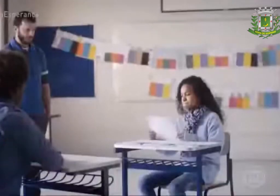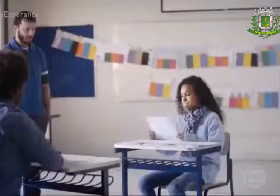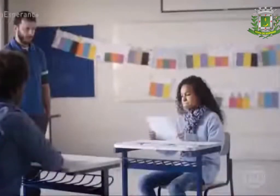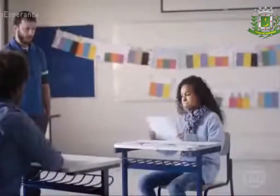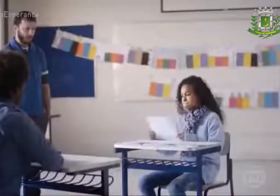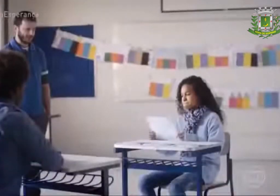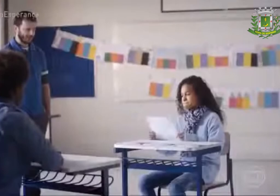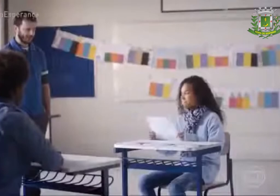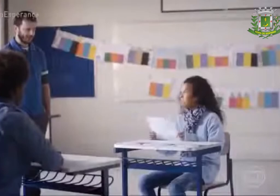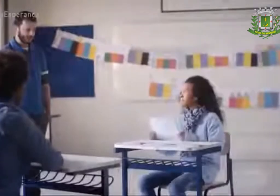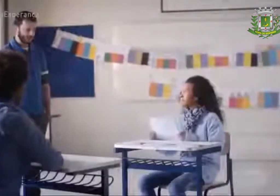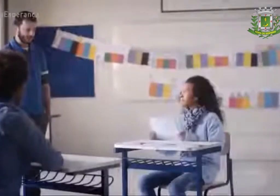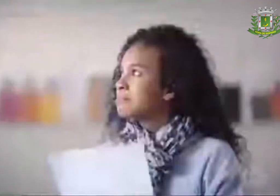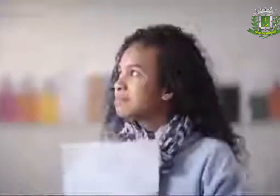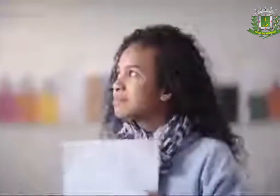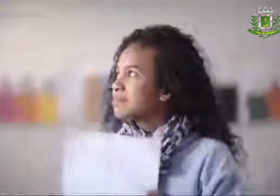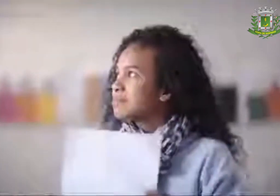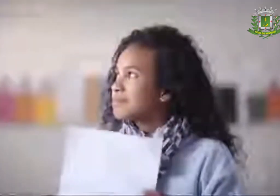É uma cena.